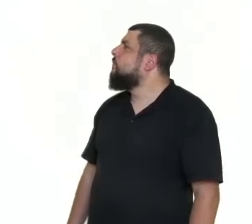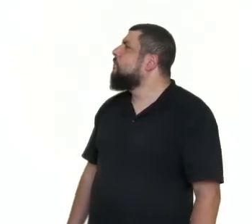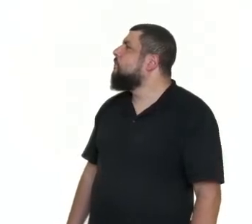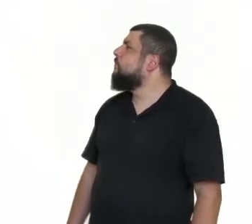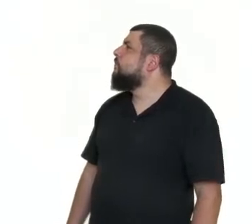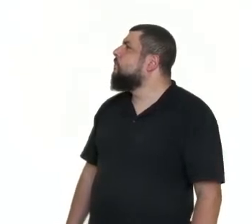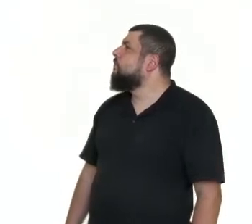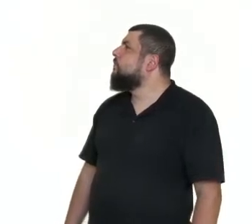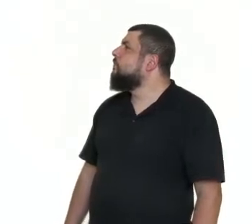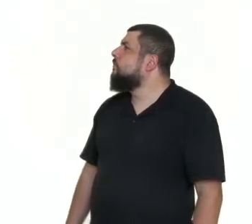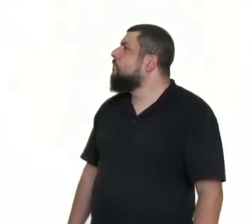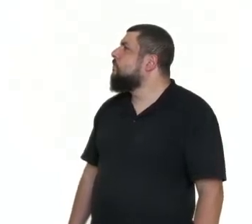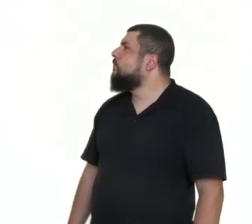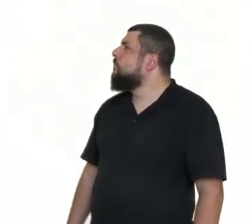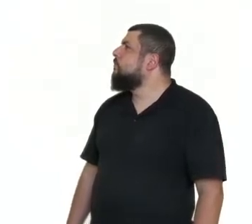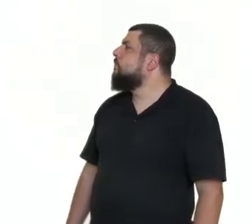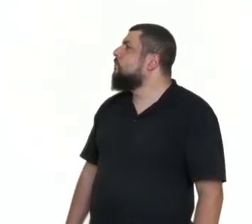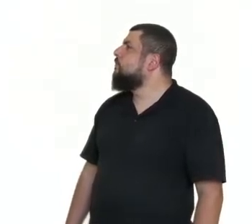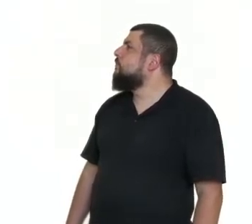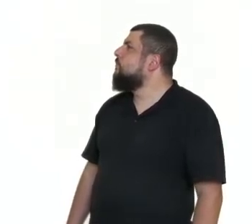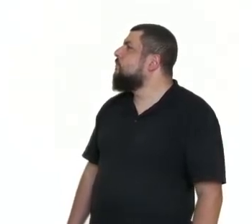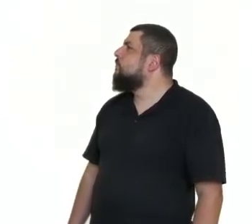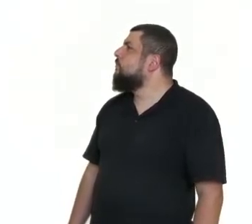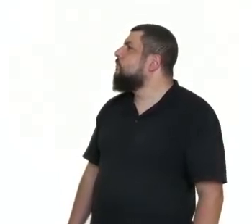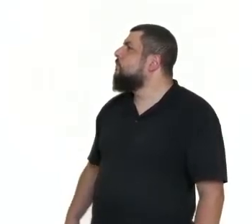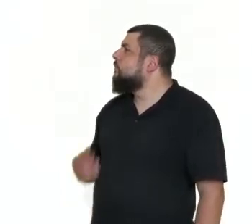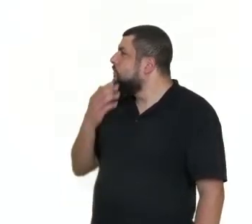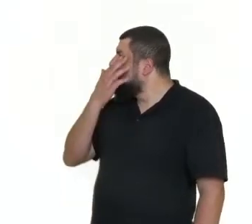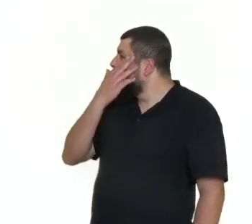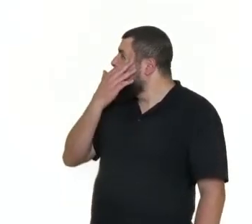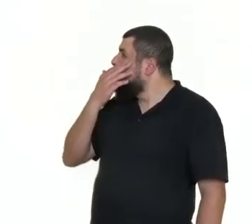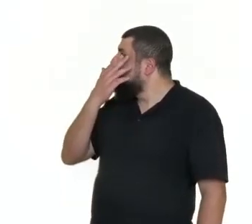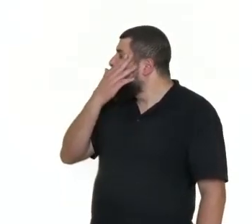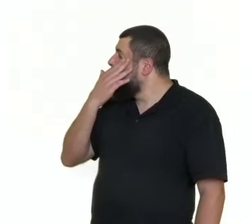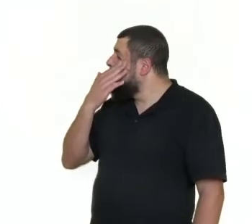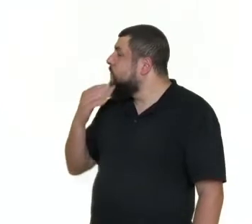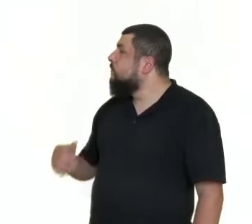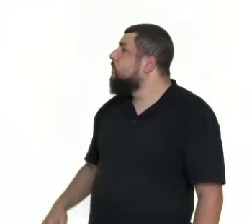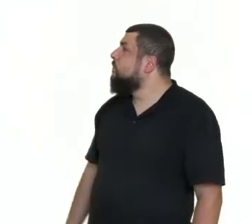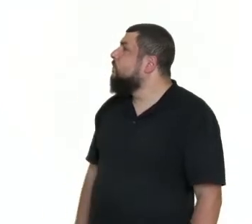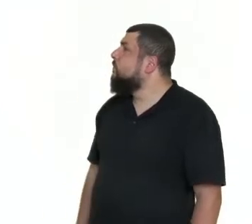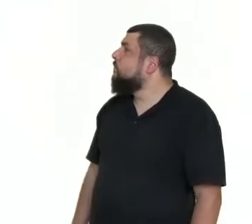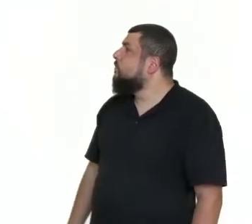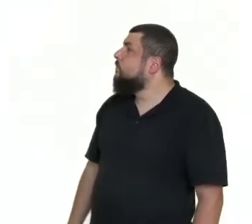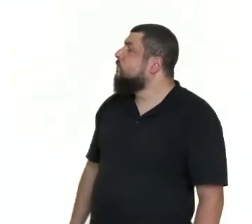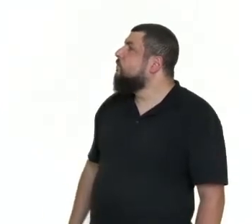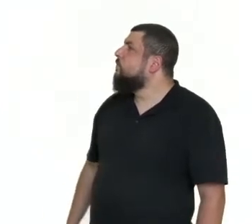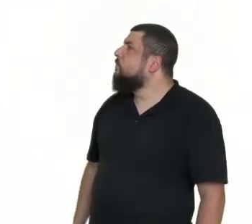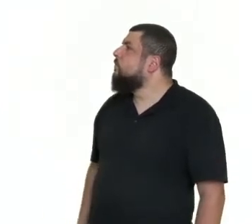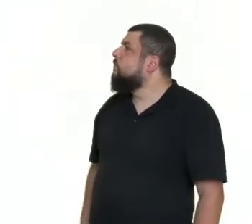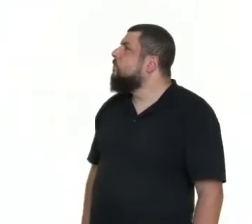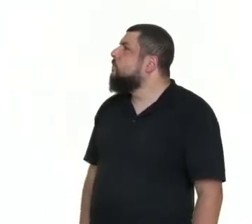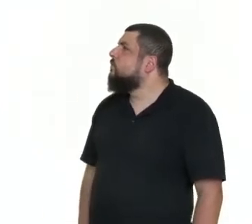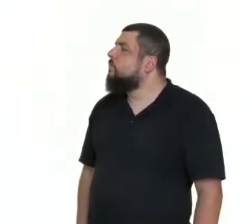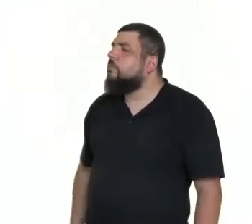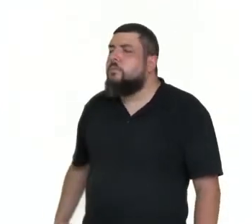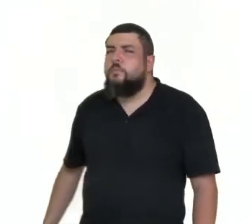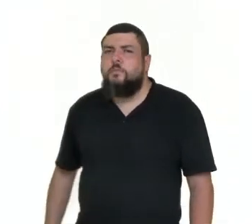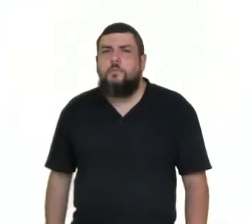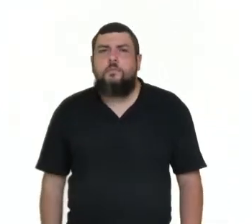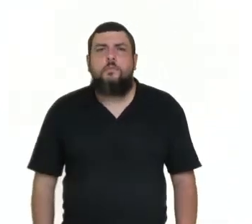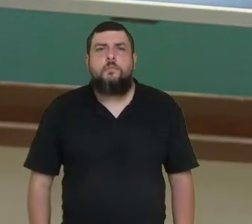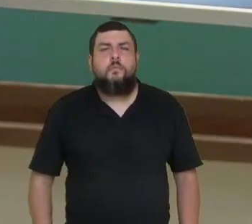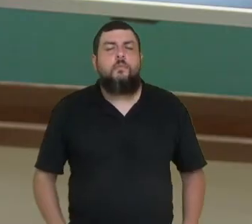as combinações sonoras ou rítmicas, jogos de imagens ou de ideias, né? Essas